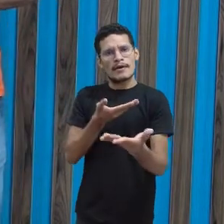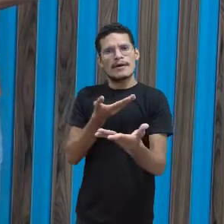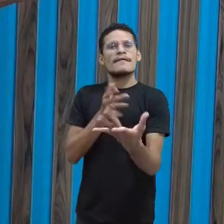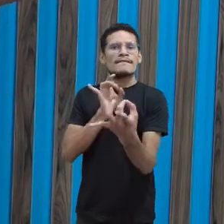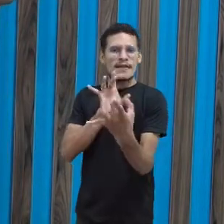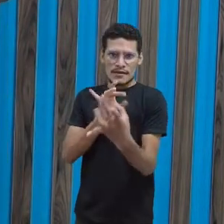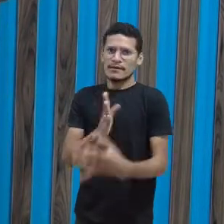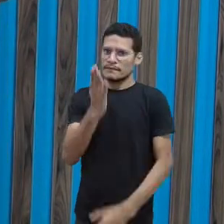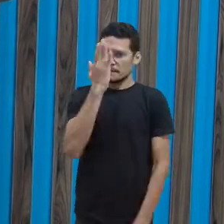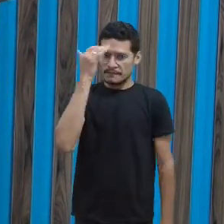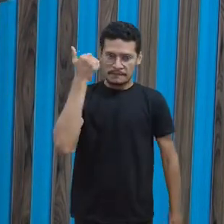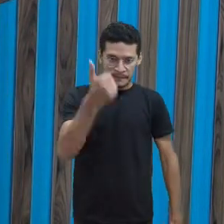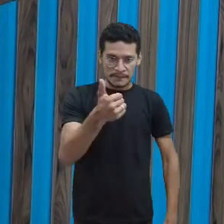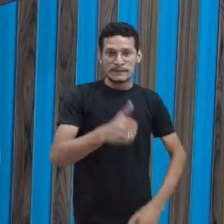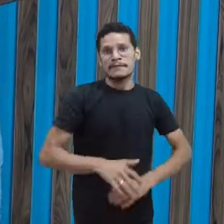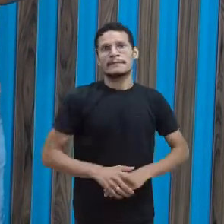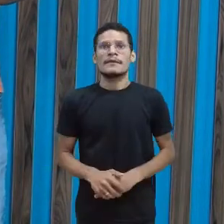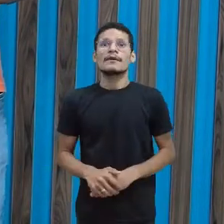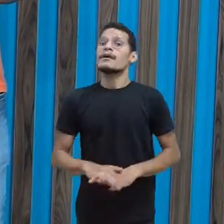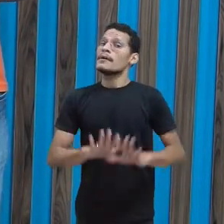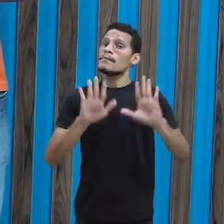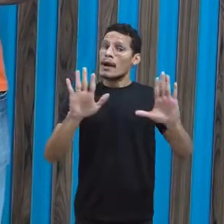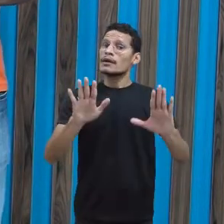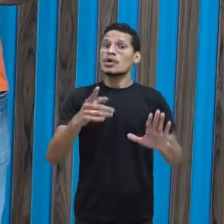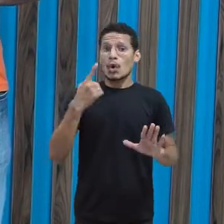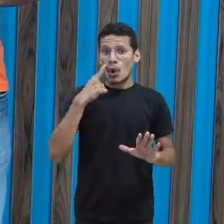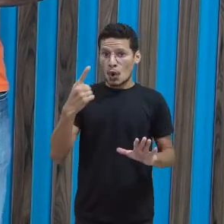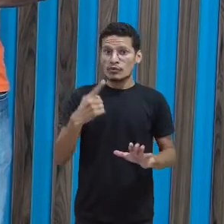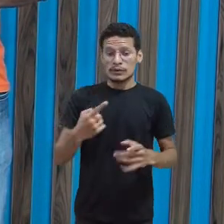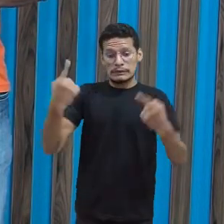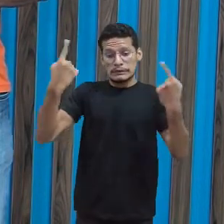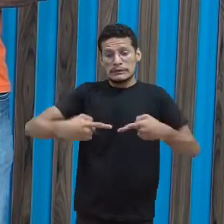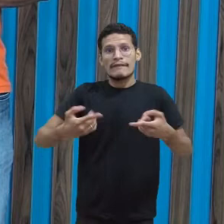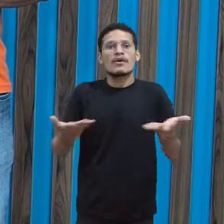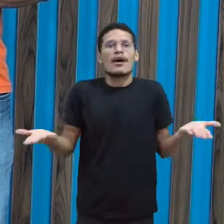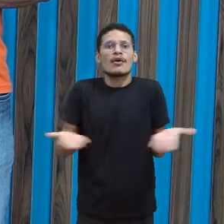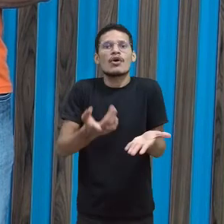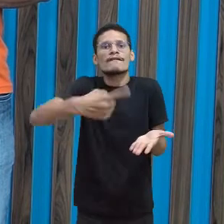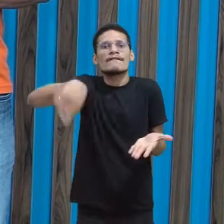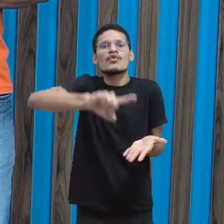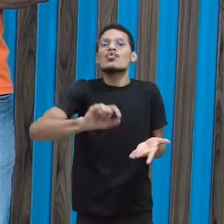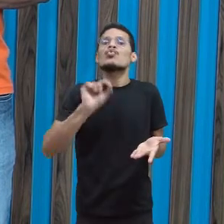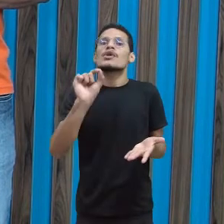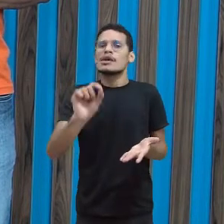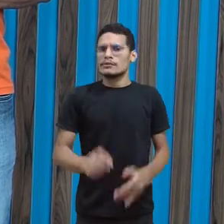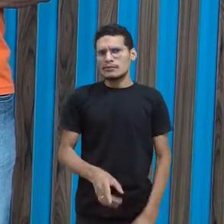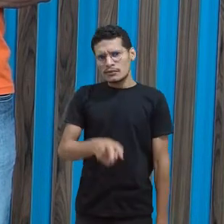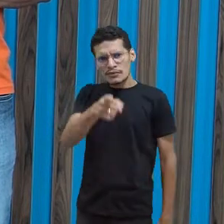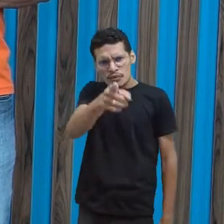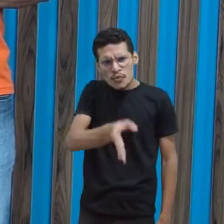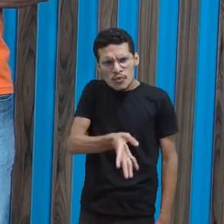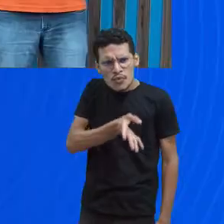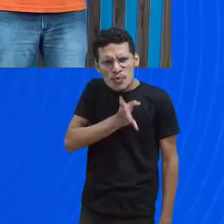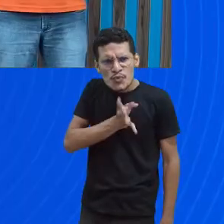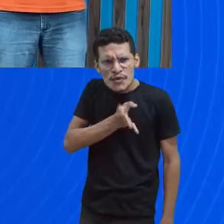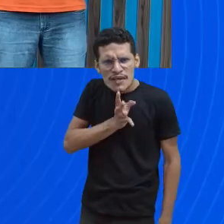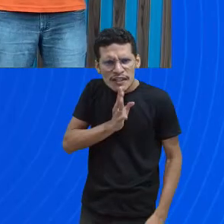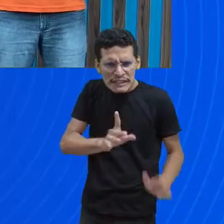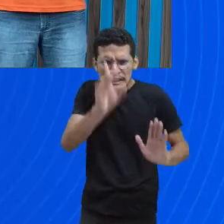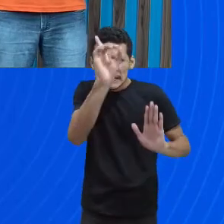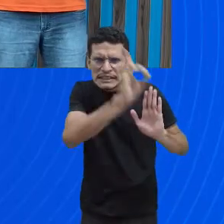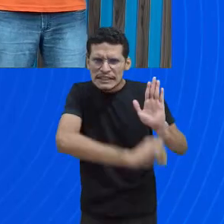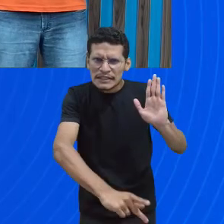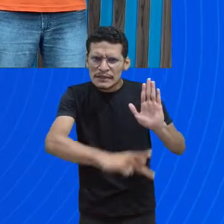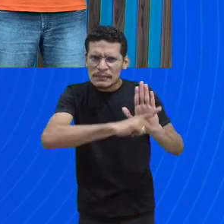vocês. Bom, então, para você já deixa esse desafio, né? Você conhece algum direito